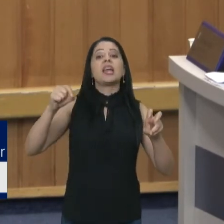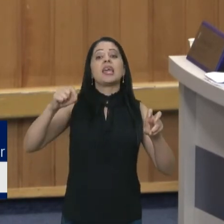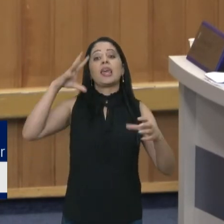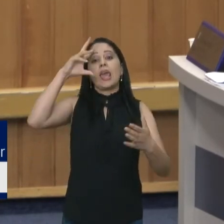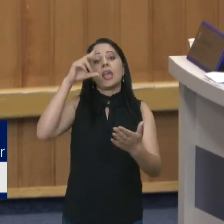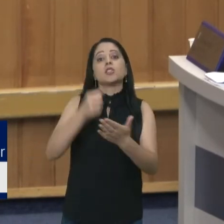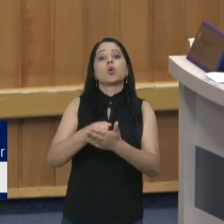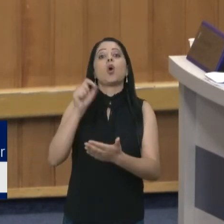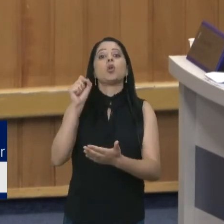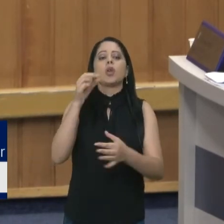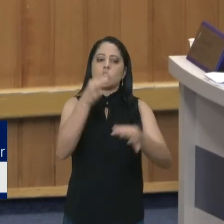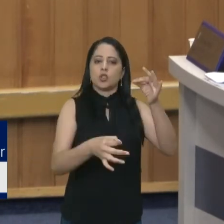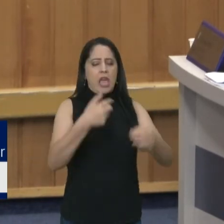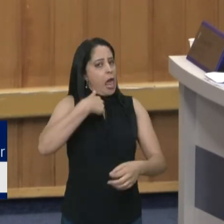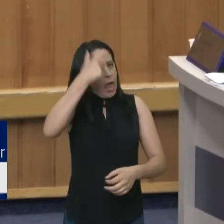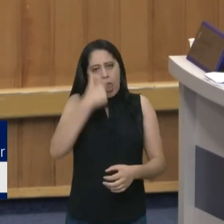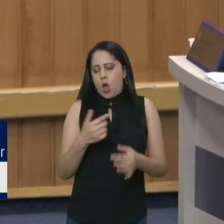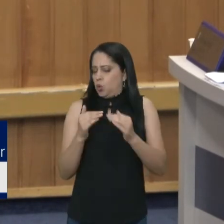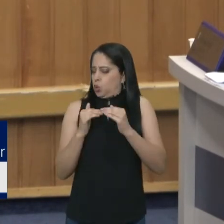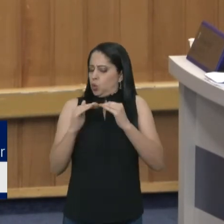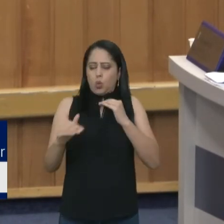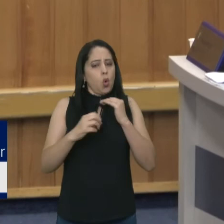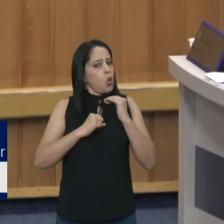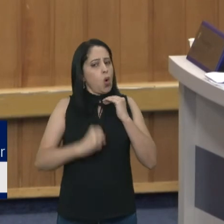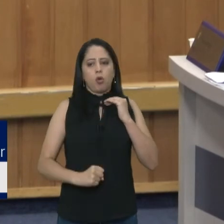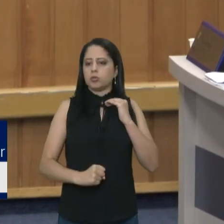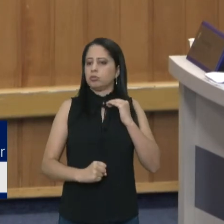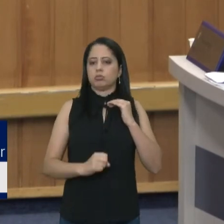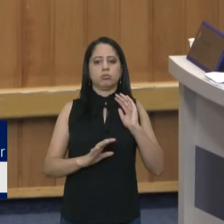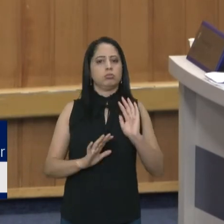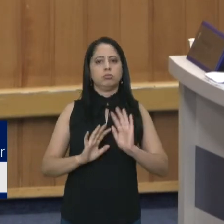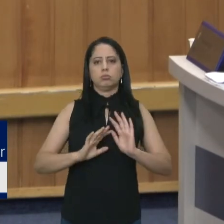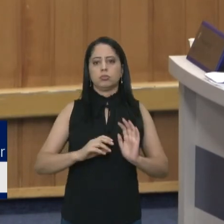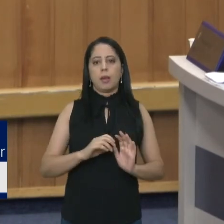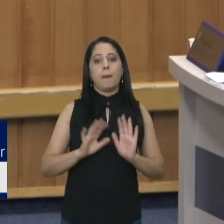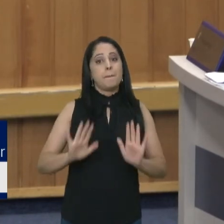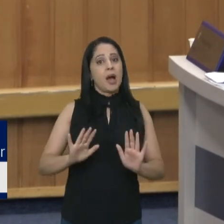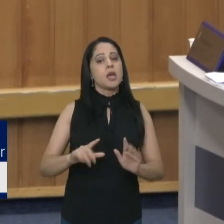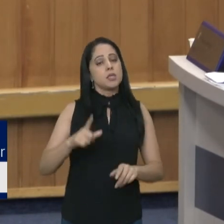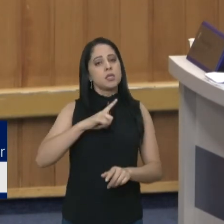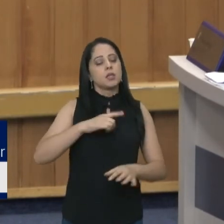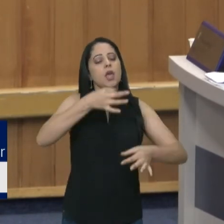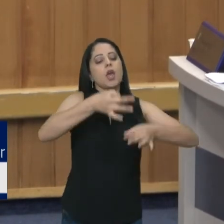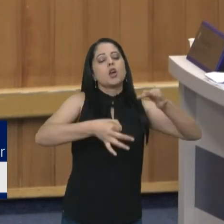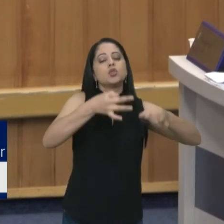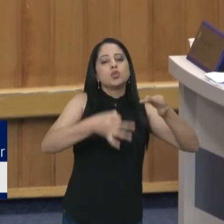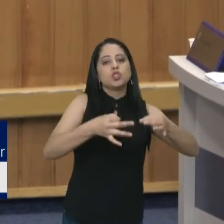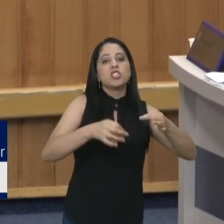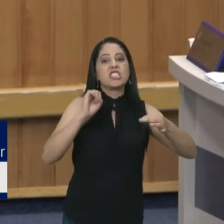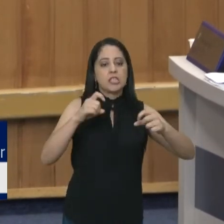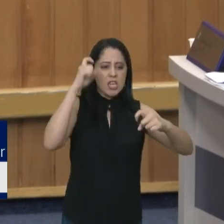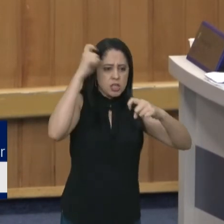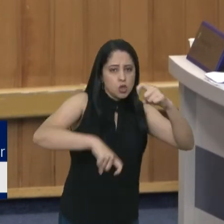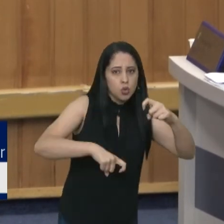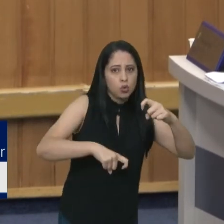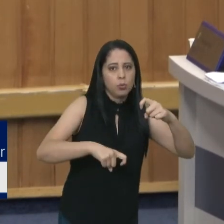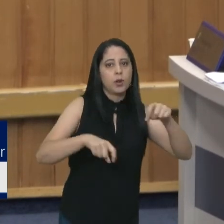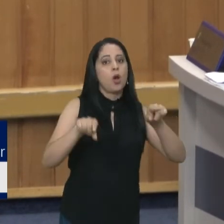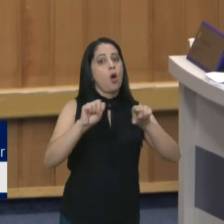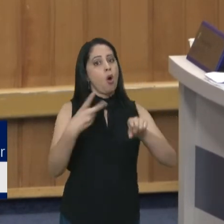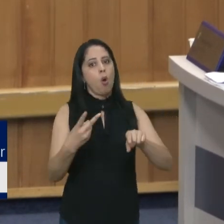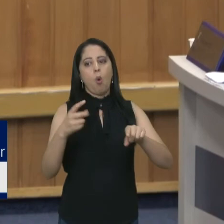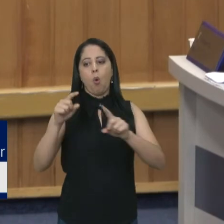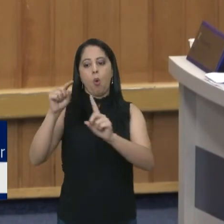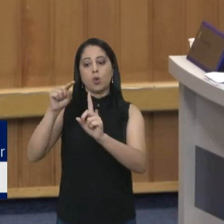coisas é a justiça. Eu sou contra o aborto, não sou a favor do aborto, mas nós temos a justiça por caso de estupro e caso de vida e morte da